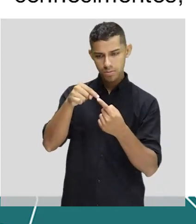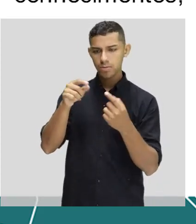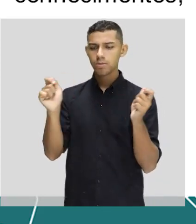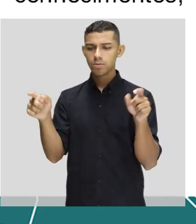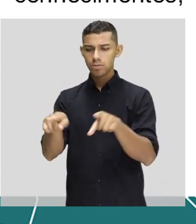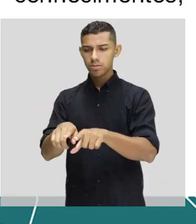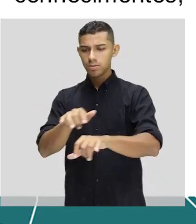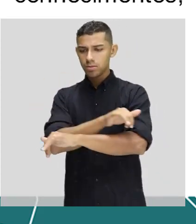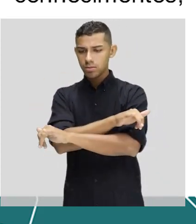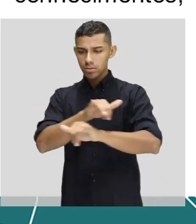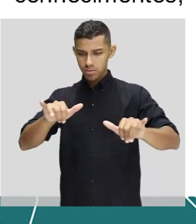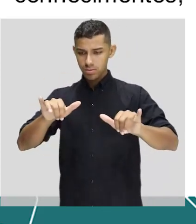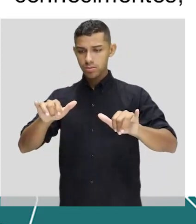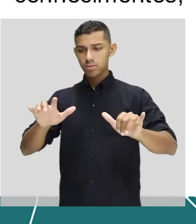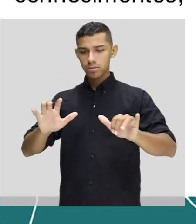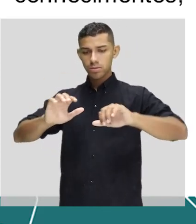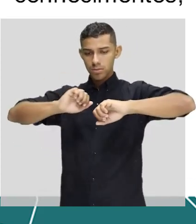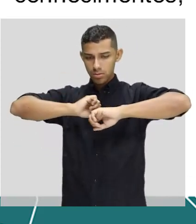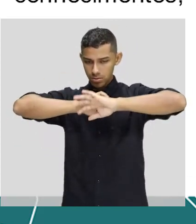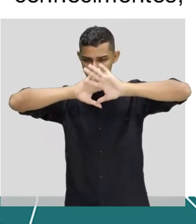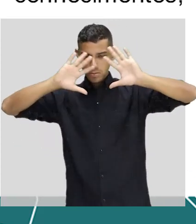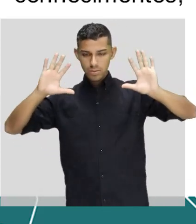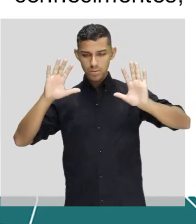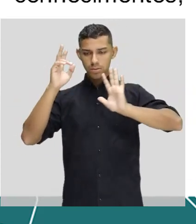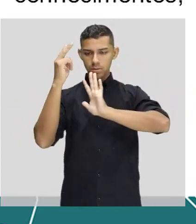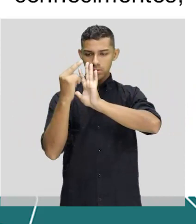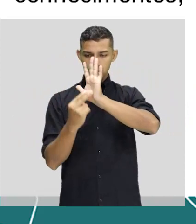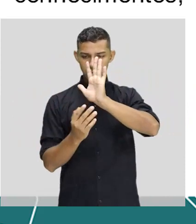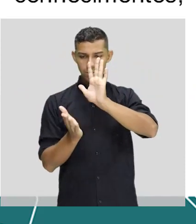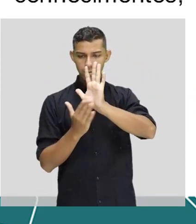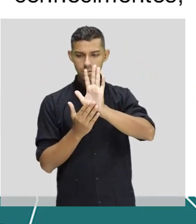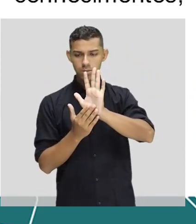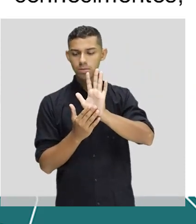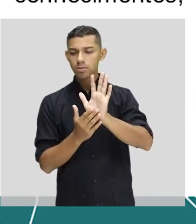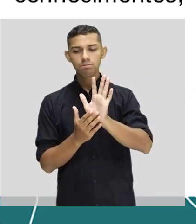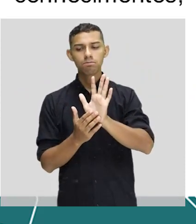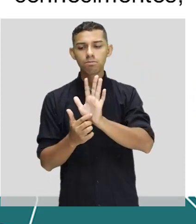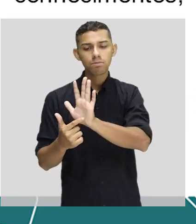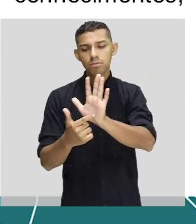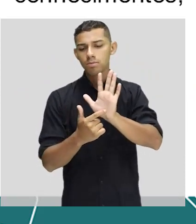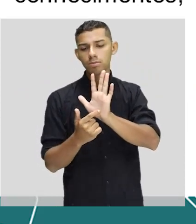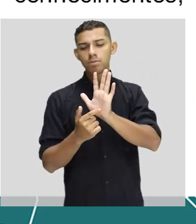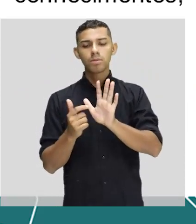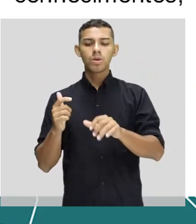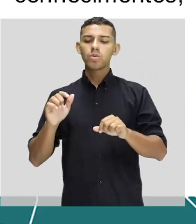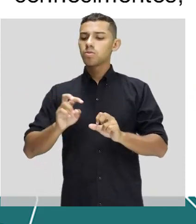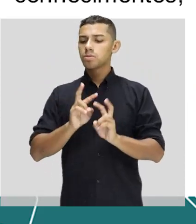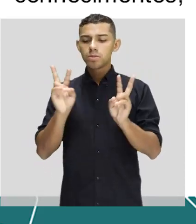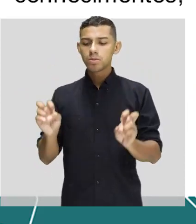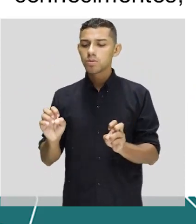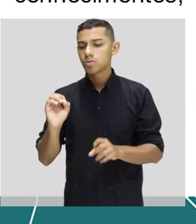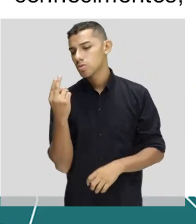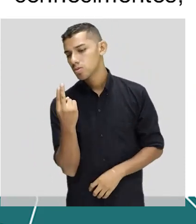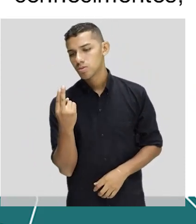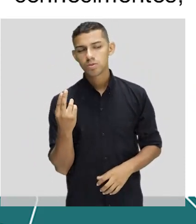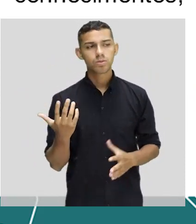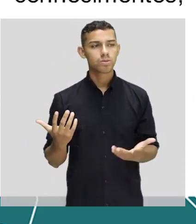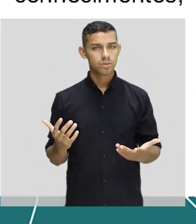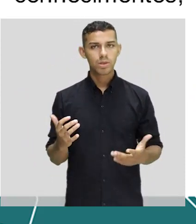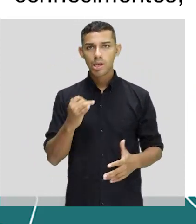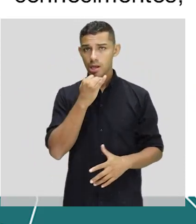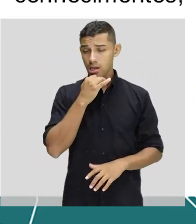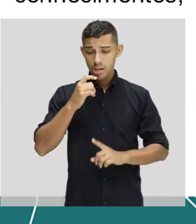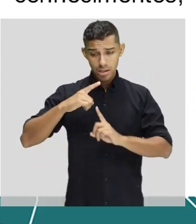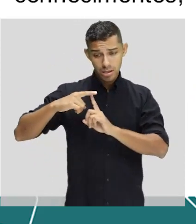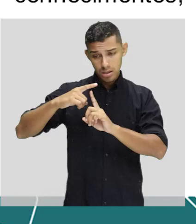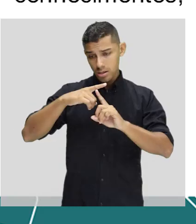de informar e esclarecer o leitor através da exposição de um determinado assunto ou tema. Esse tipo